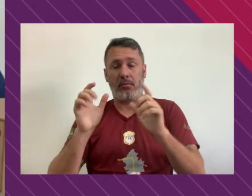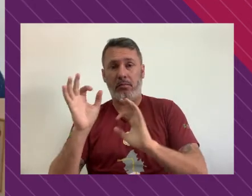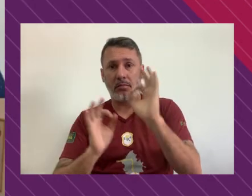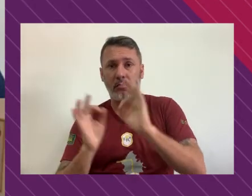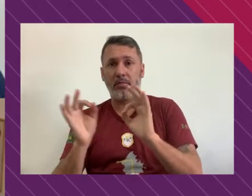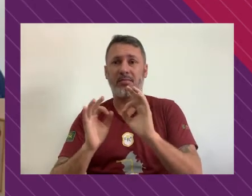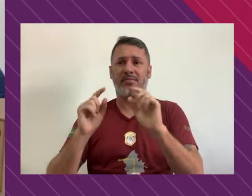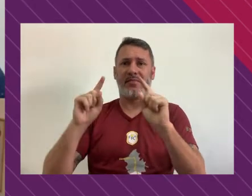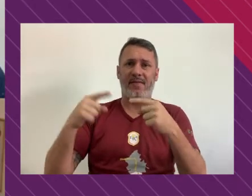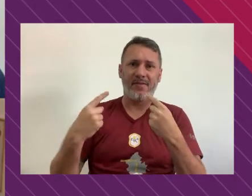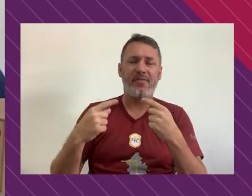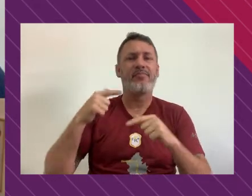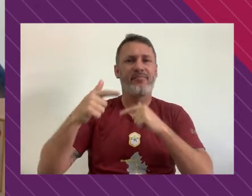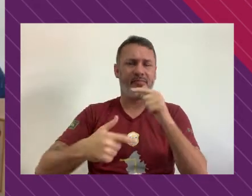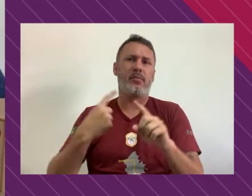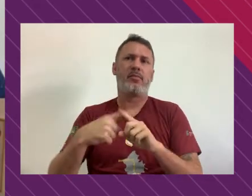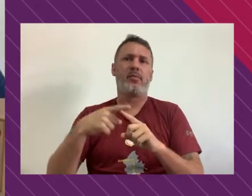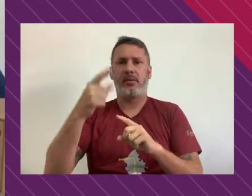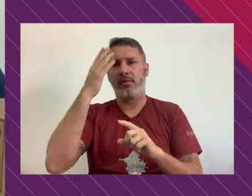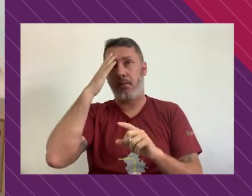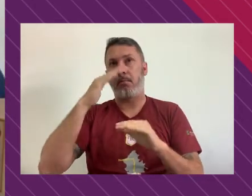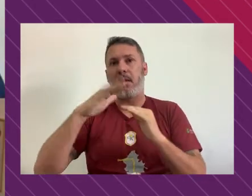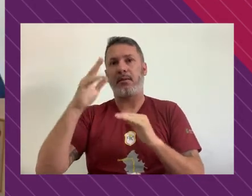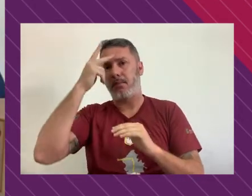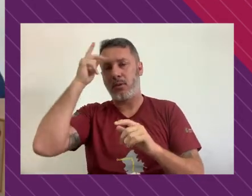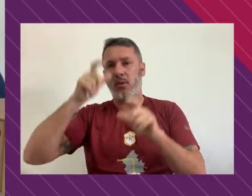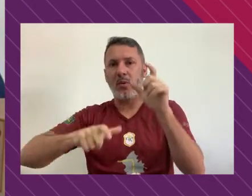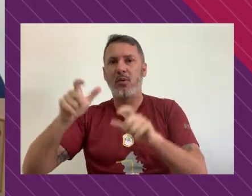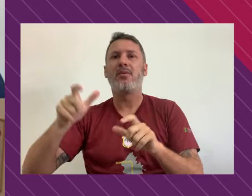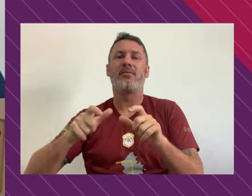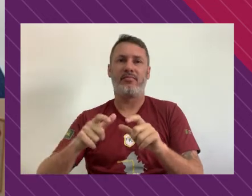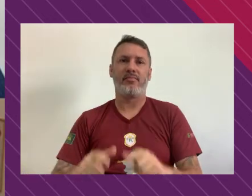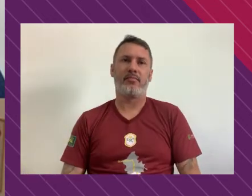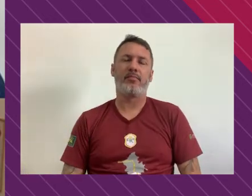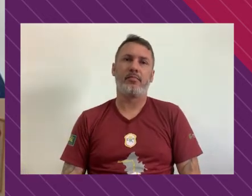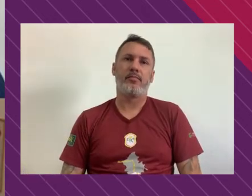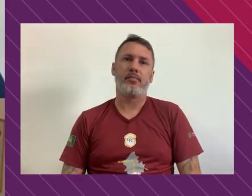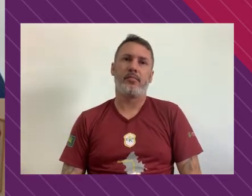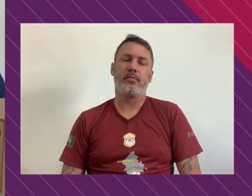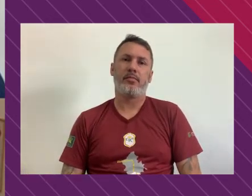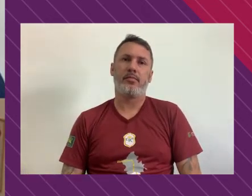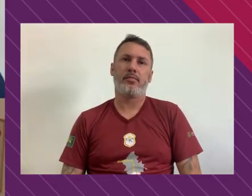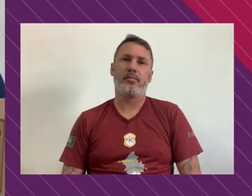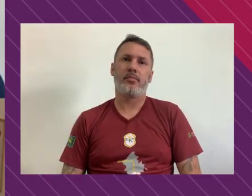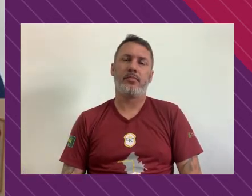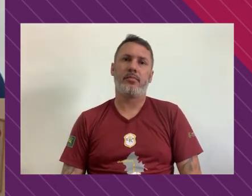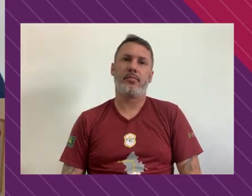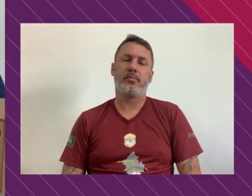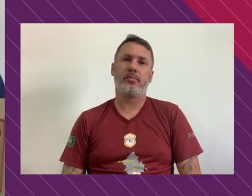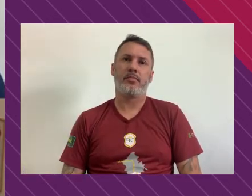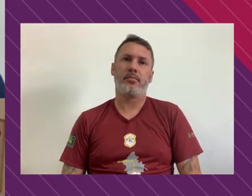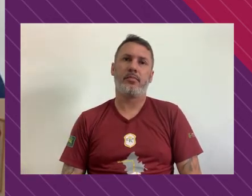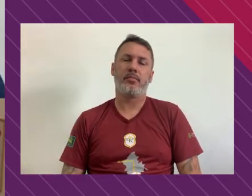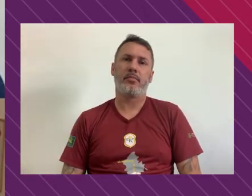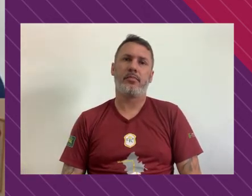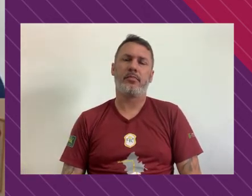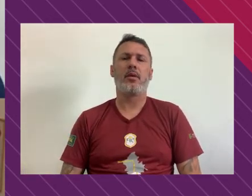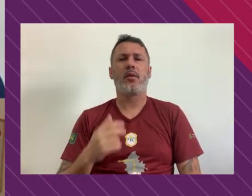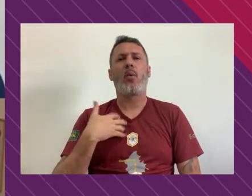mais pessoas e, né, enfim, mais interfaces, né? E aí eu queria que você discutisse um pouco mais com a